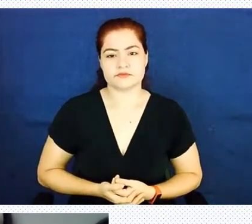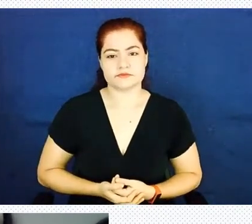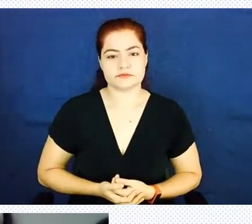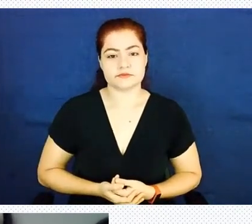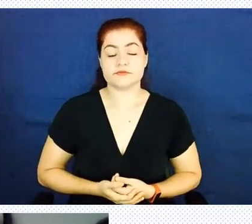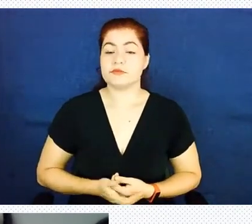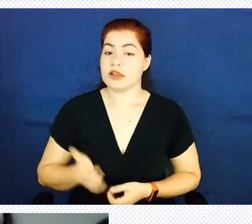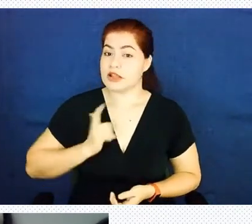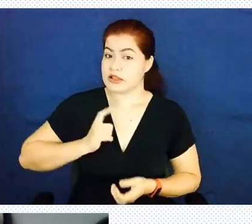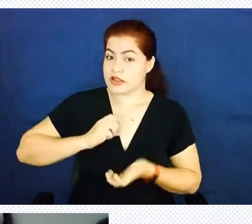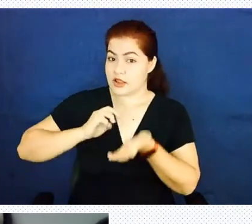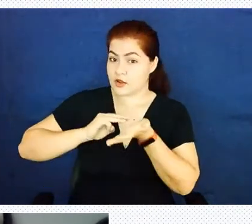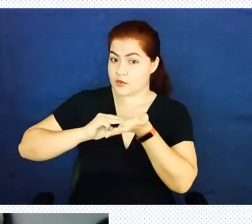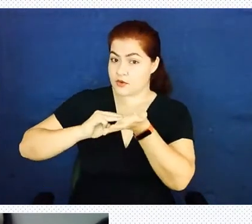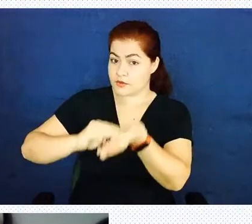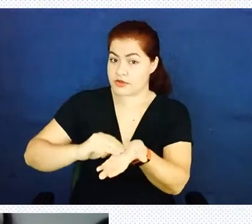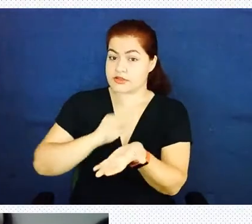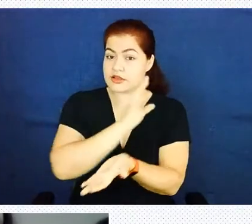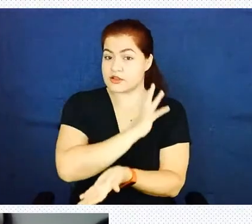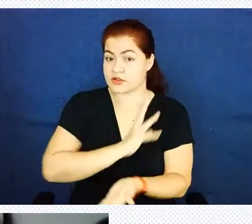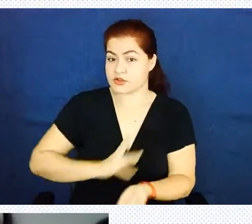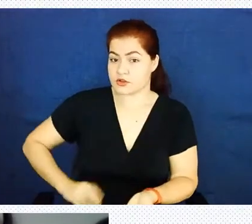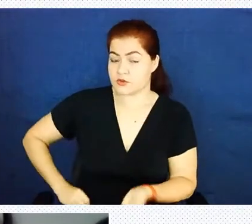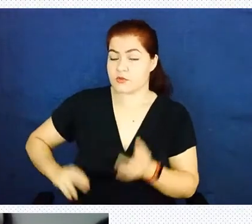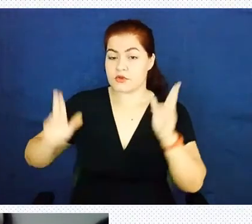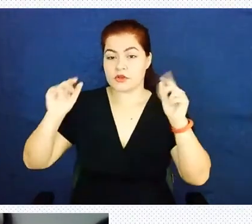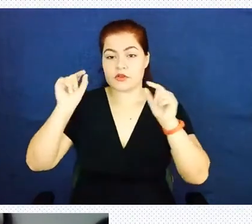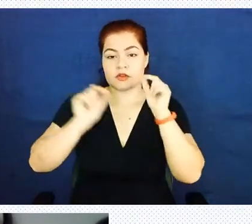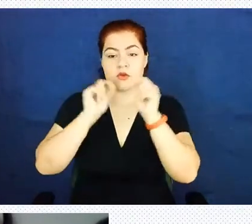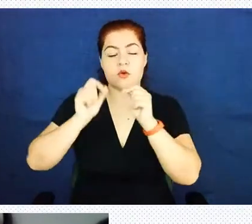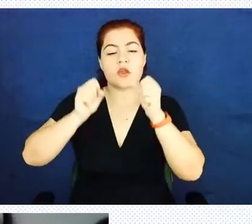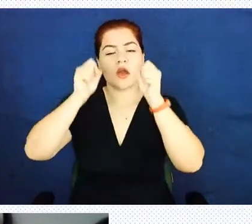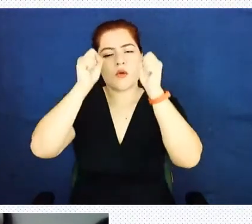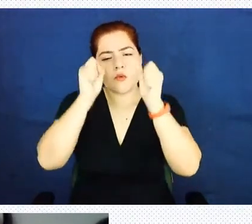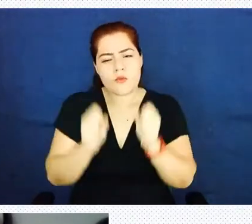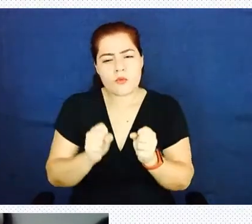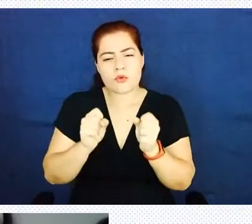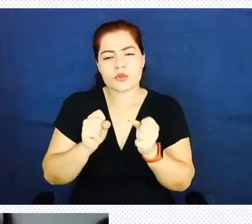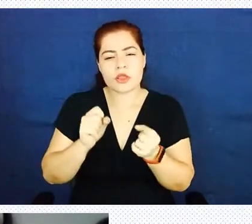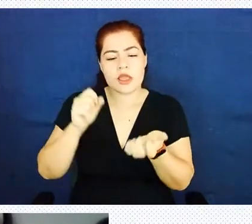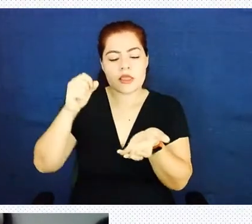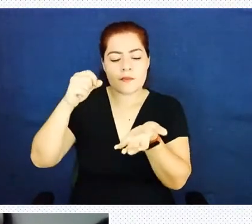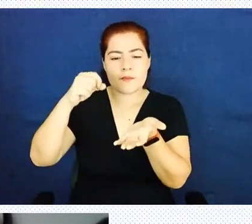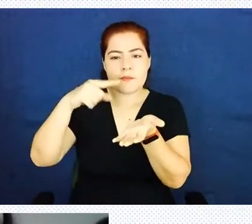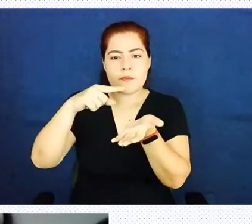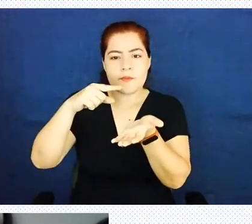Tem uma mensagem do Emmanuel que se chama O Poder da Migalha.